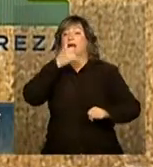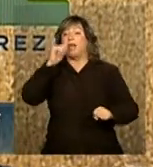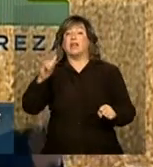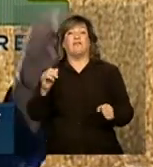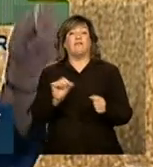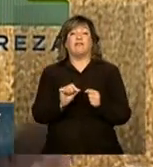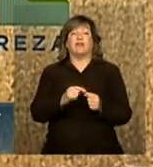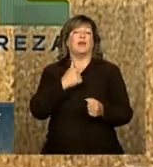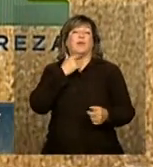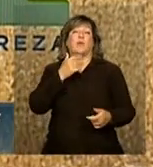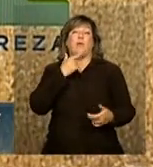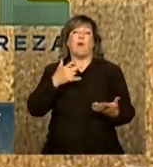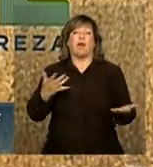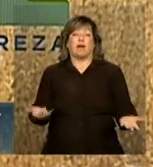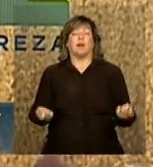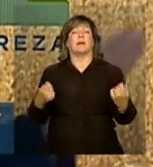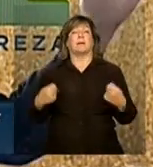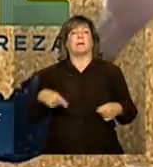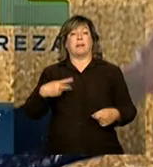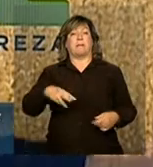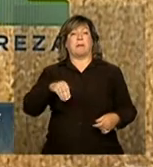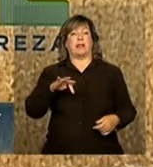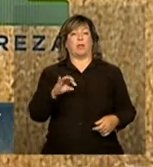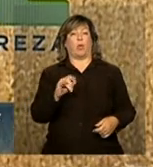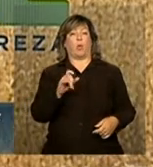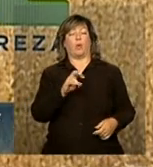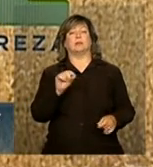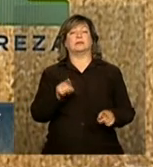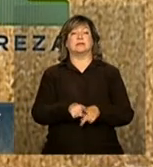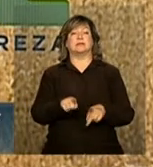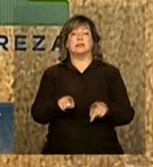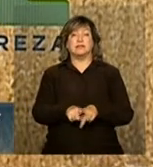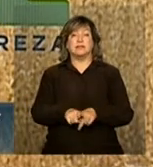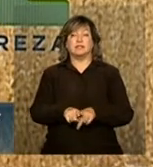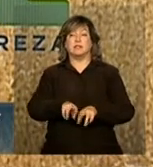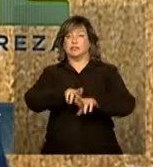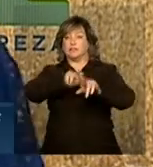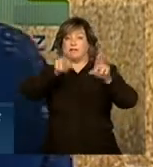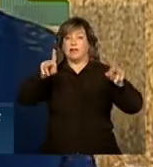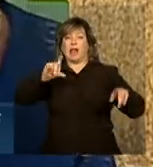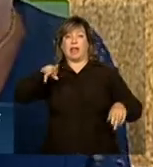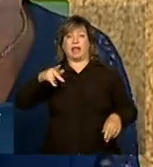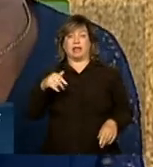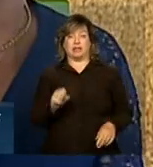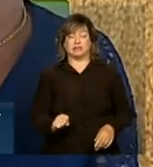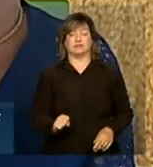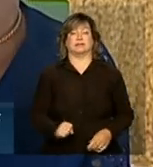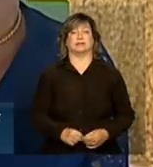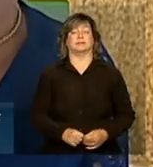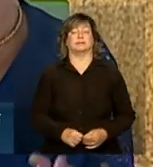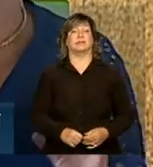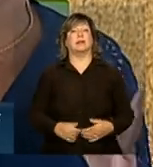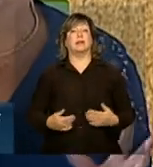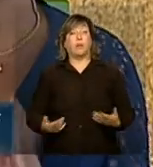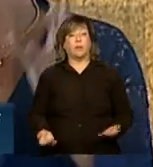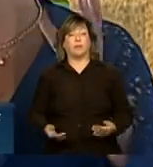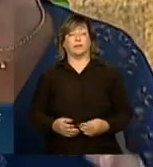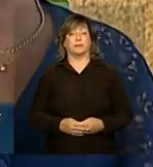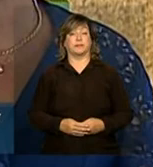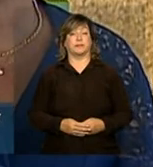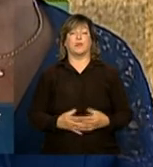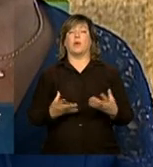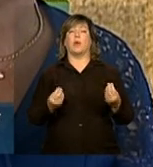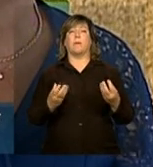elétrico do Mato Grosso e o rebaixamento das diferentes linhas. Então,